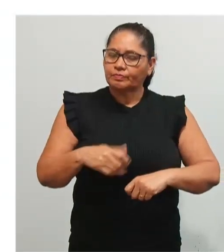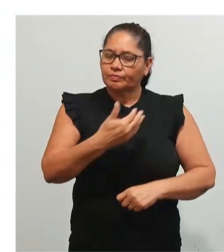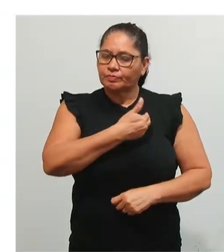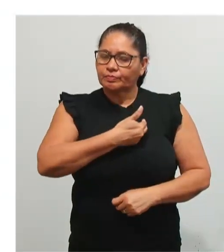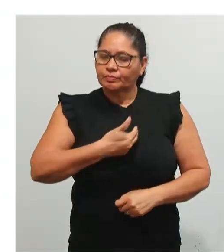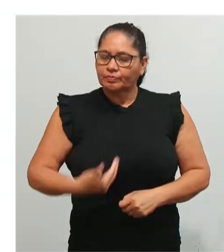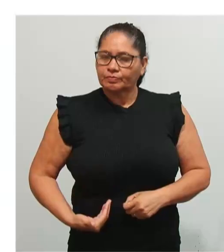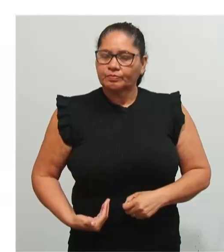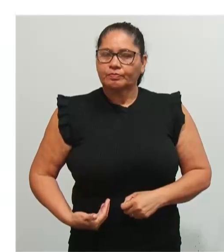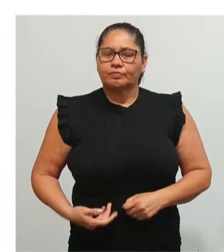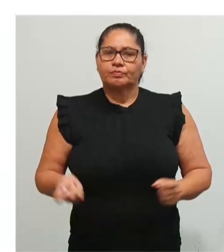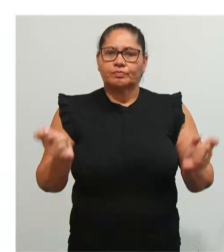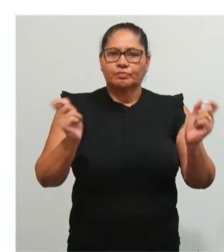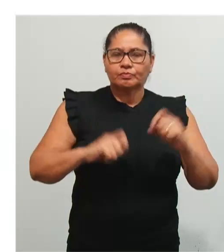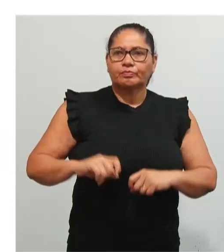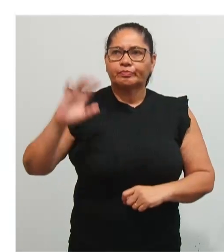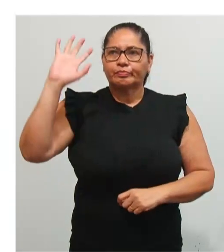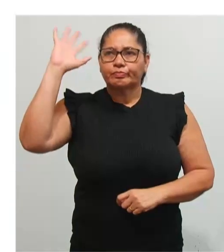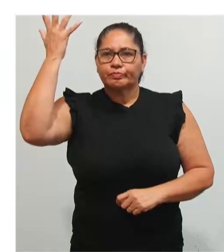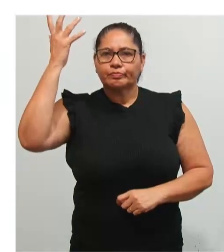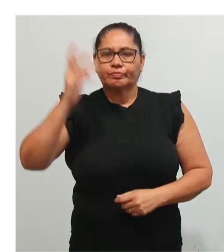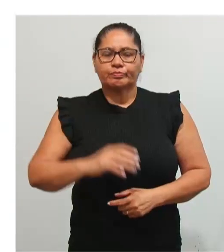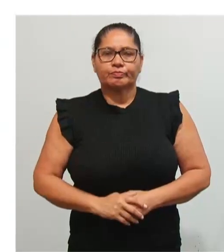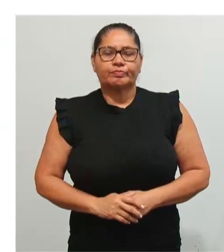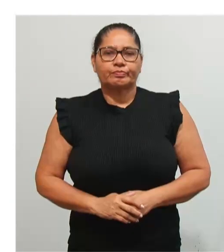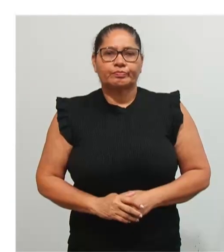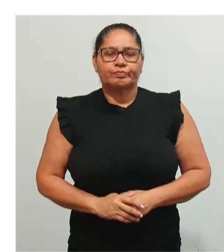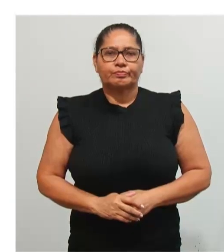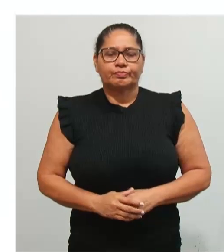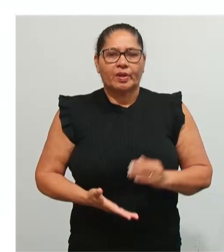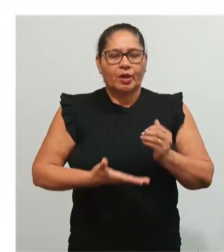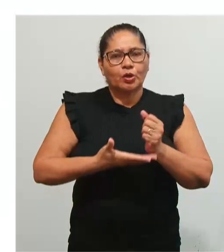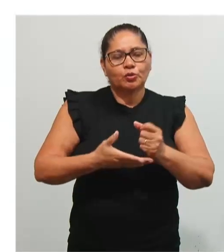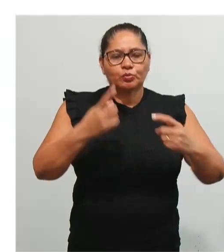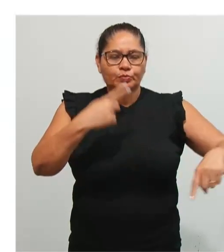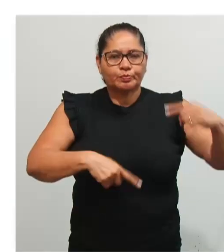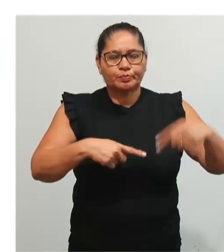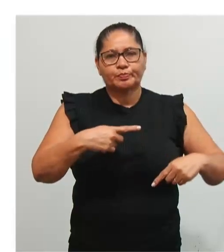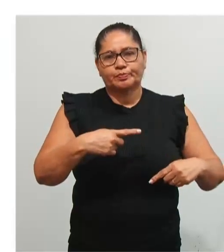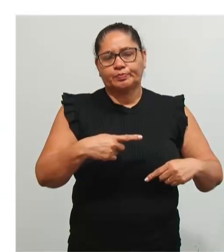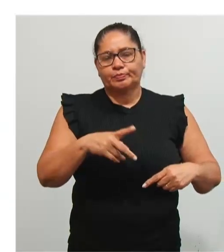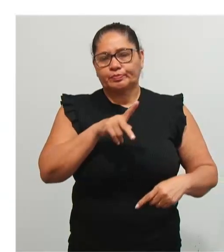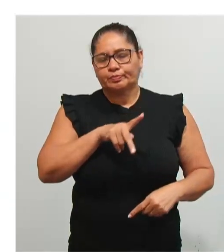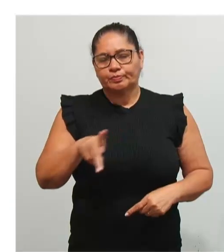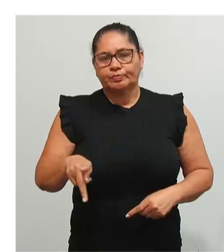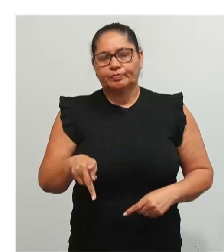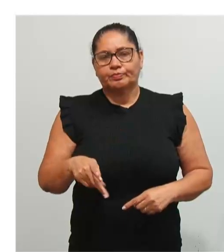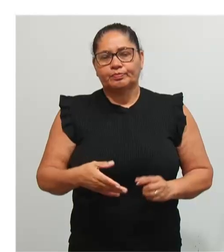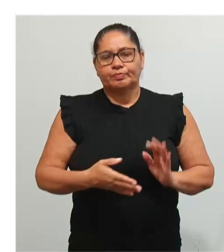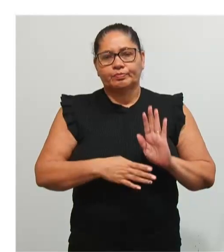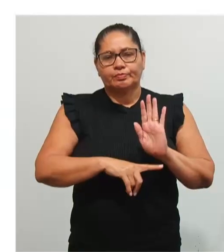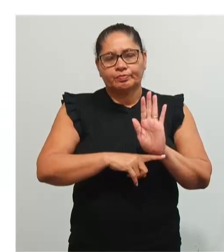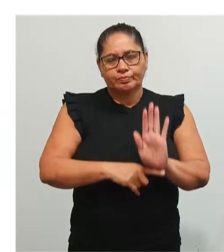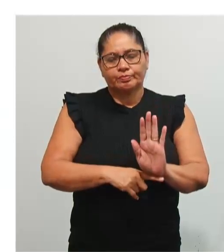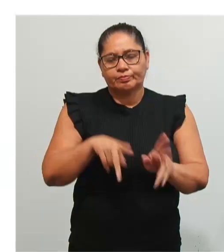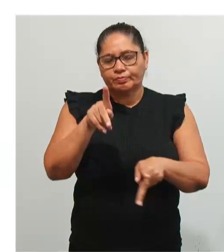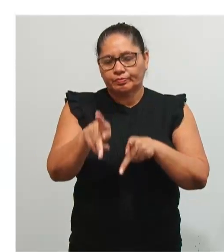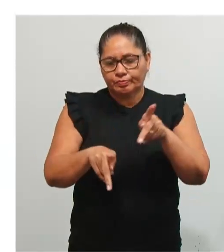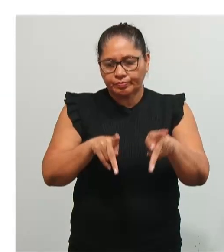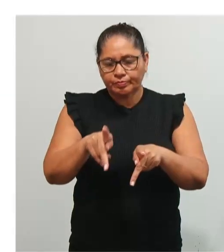governar, capacidade de decidir e implementar políticas públicas que atendam às necessidades da